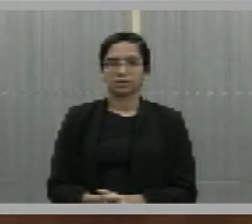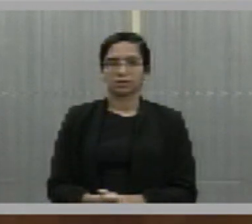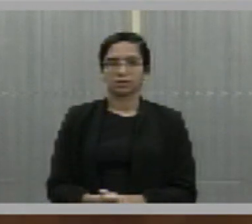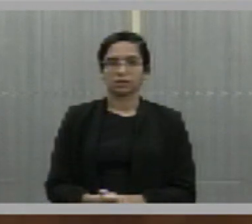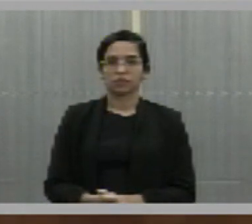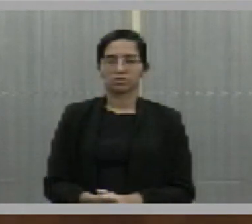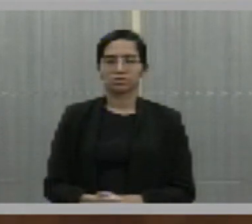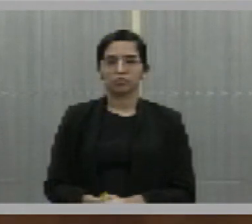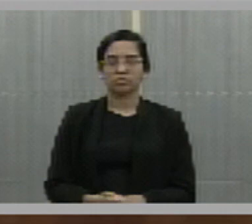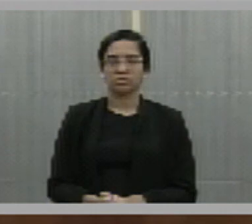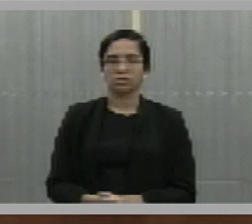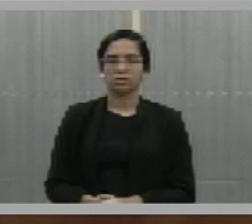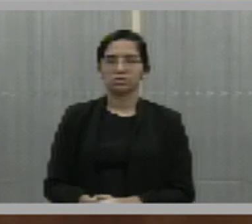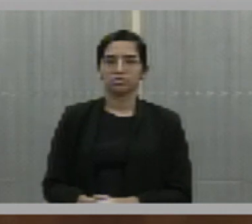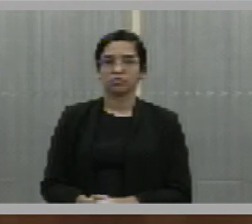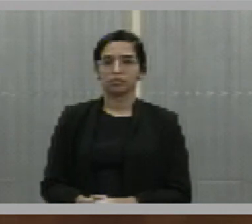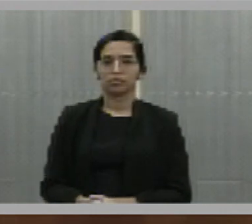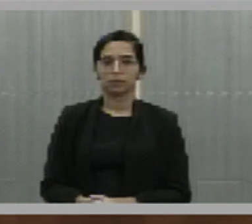Sim.